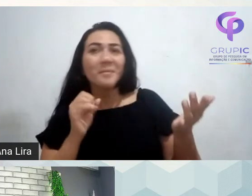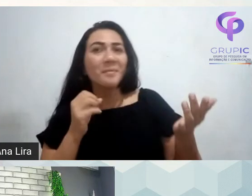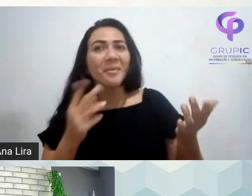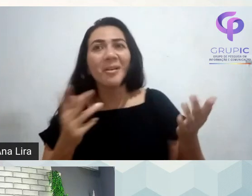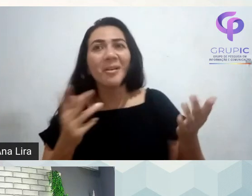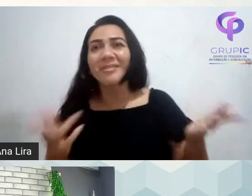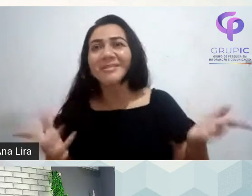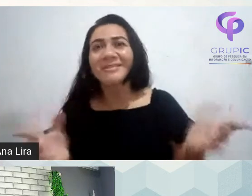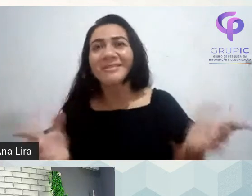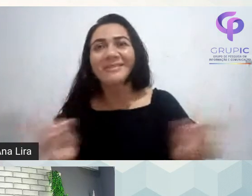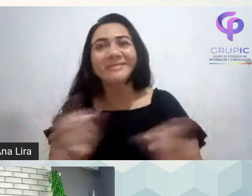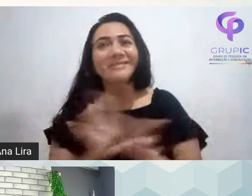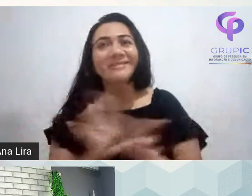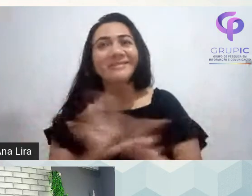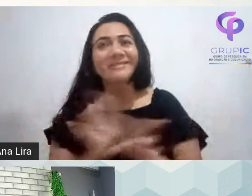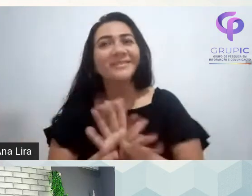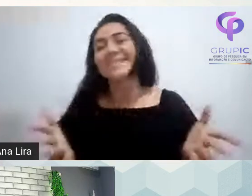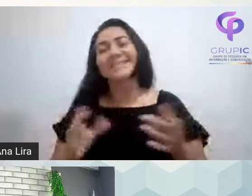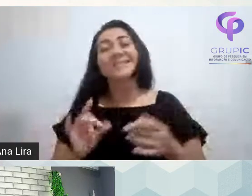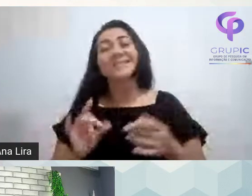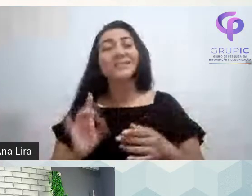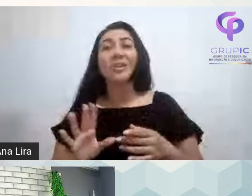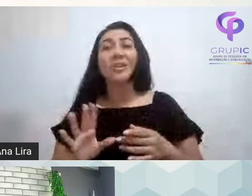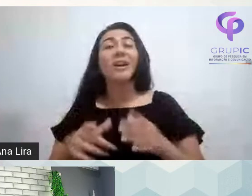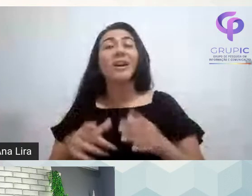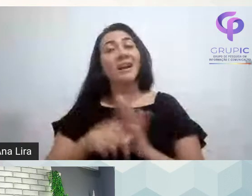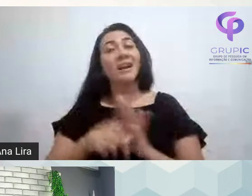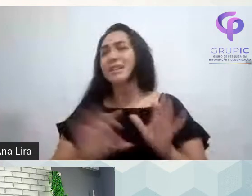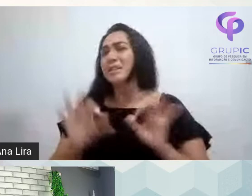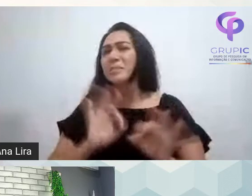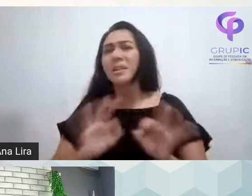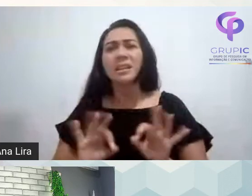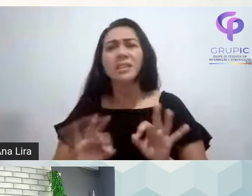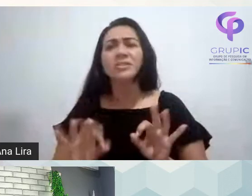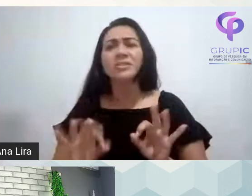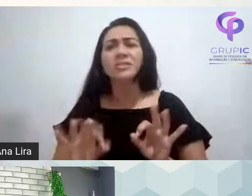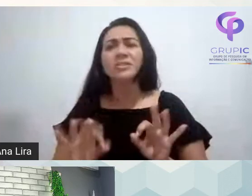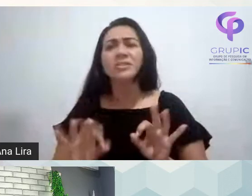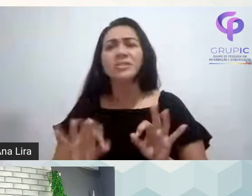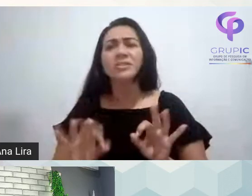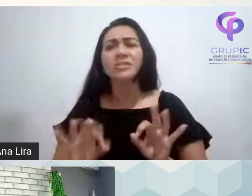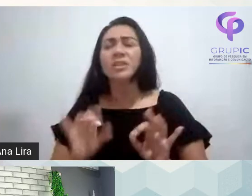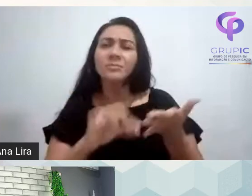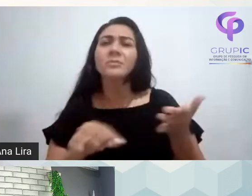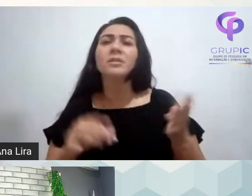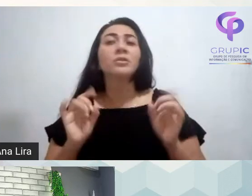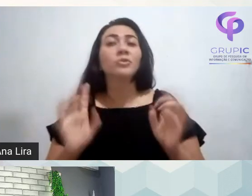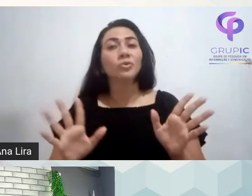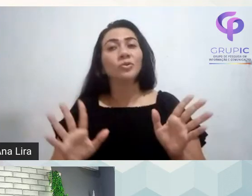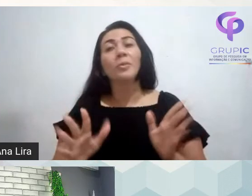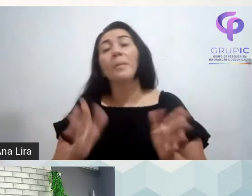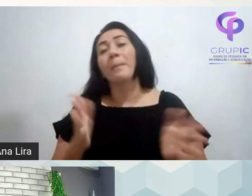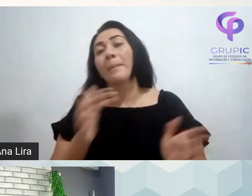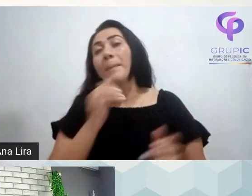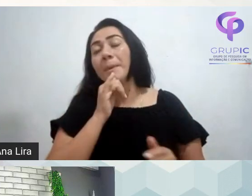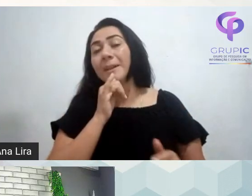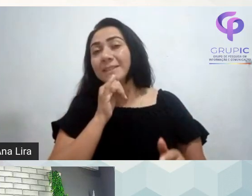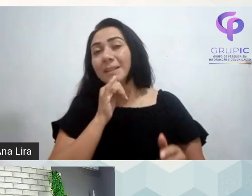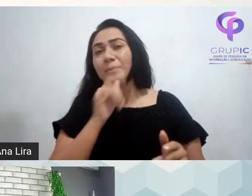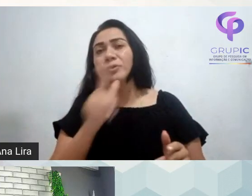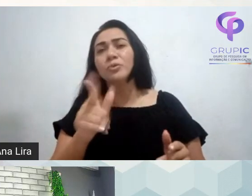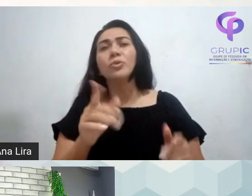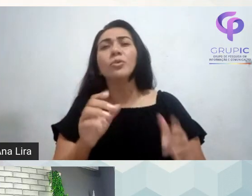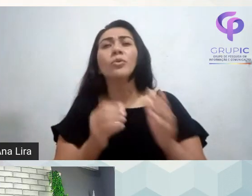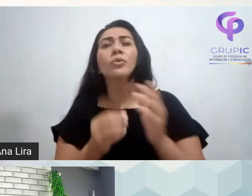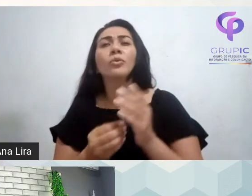ação, alguma atividade para início, né? Porque eu sempre recomendo que quem está iniciando esse caminho nas leis de incentivo comecem